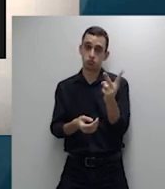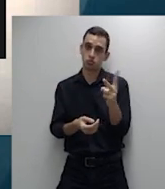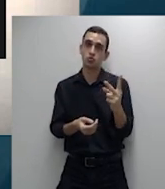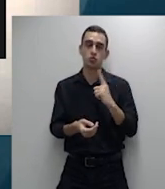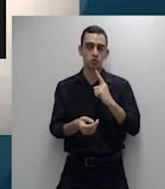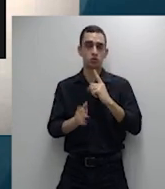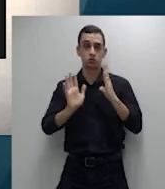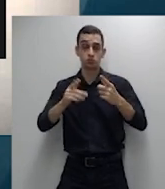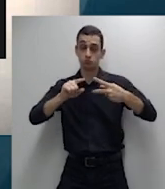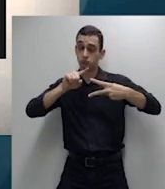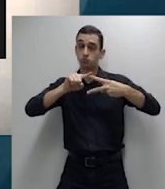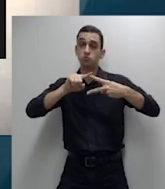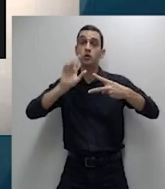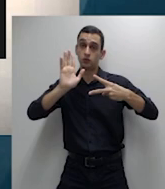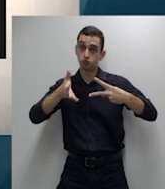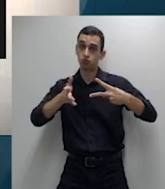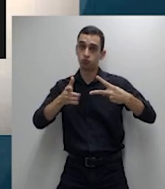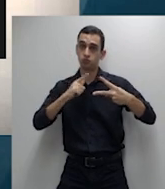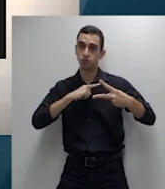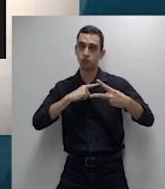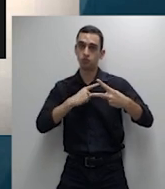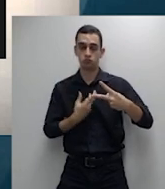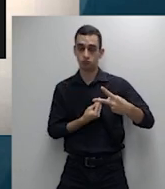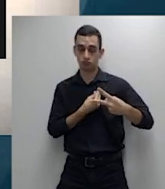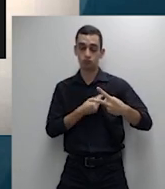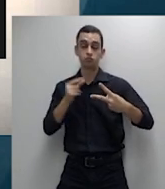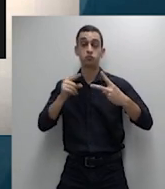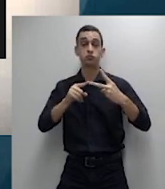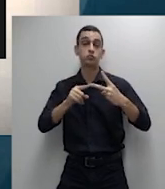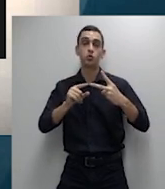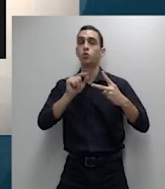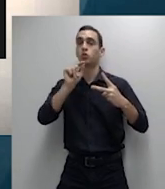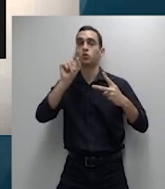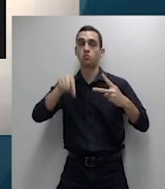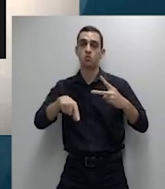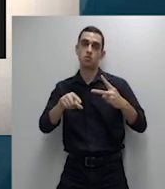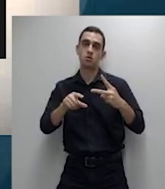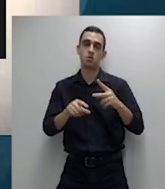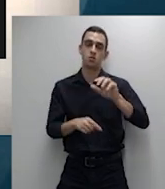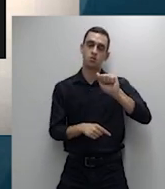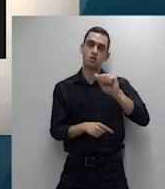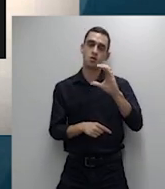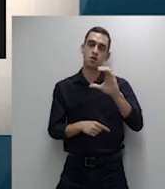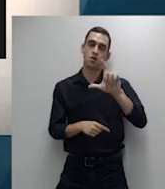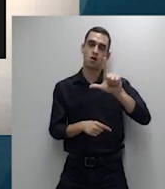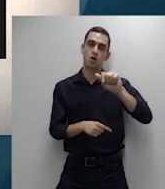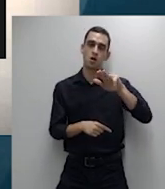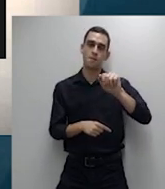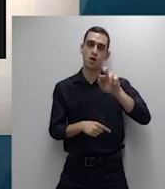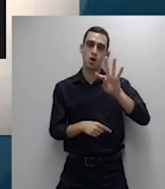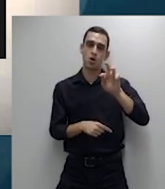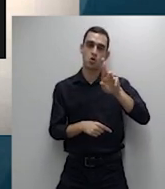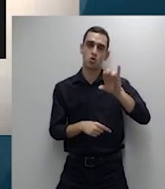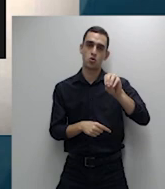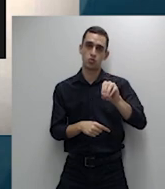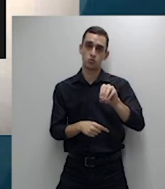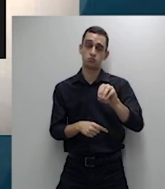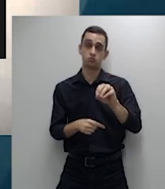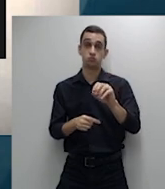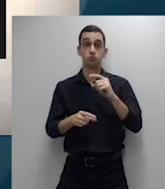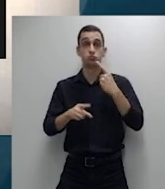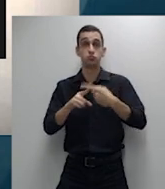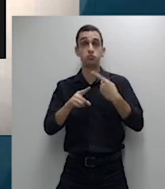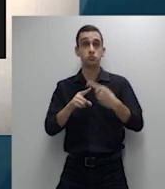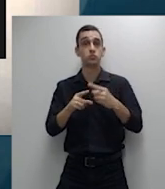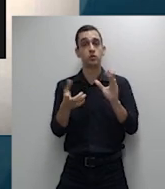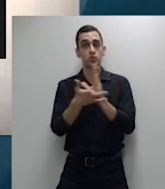seguia perseguindo-a segunda Seria somente confirmatório no caso ausência de subscrição da